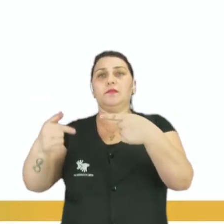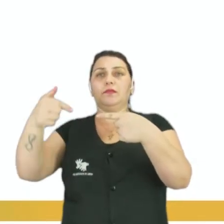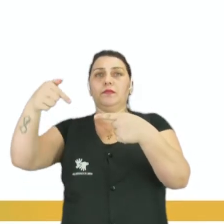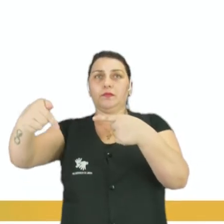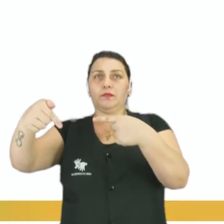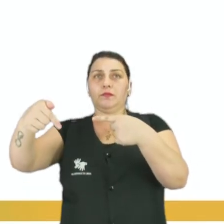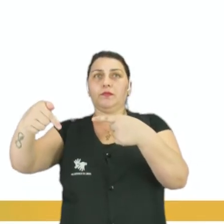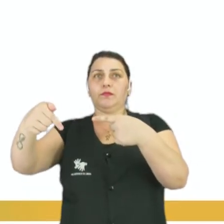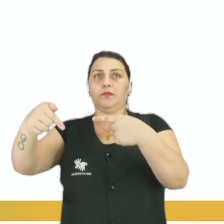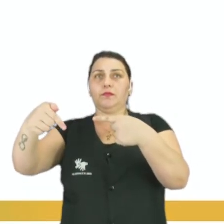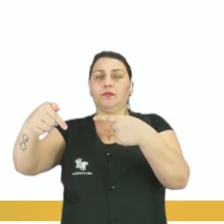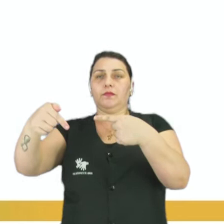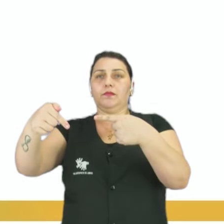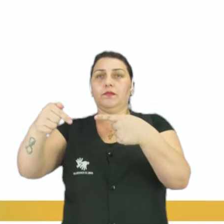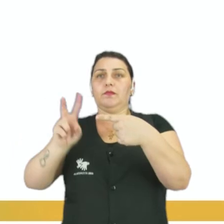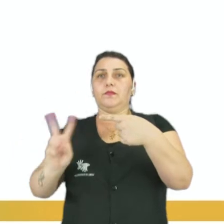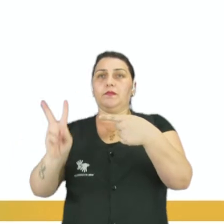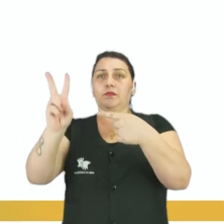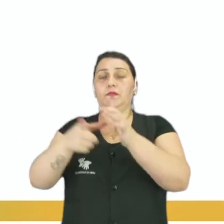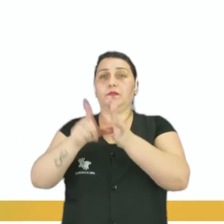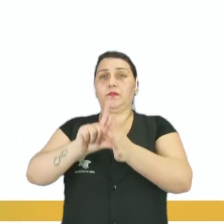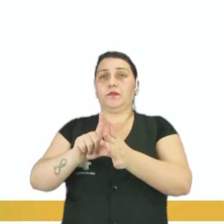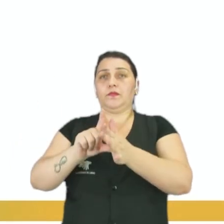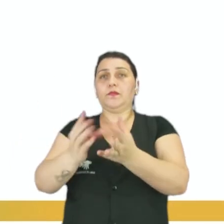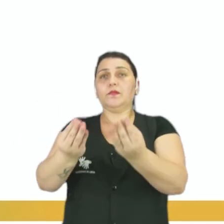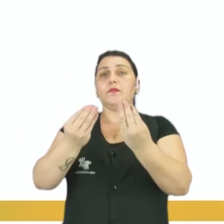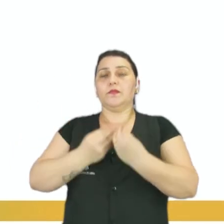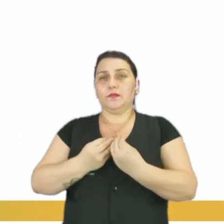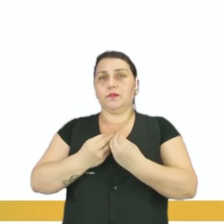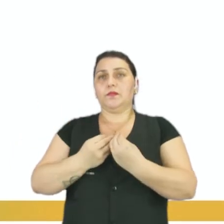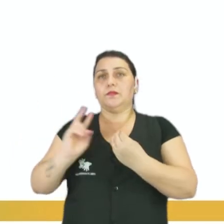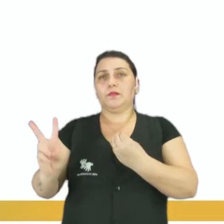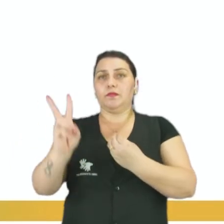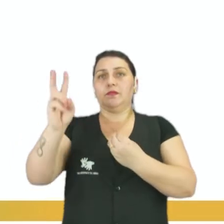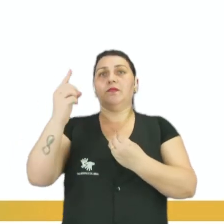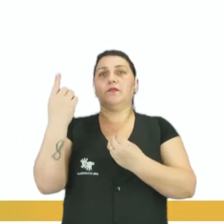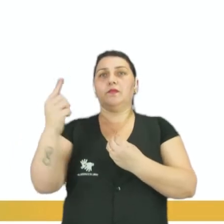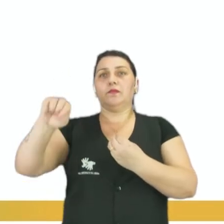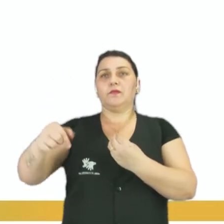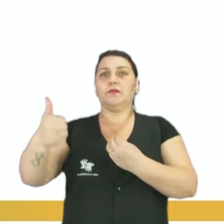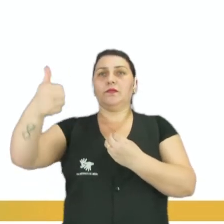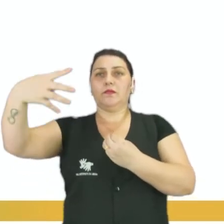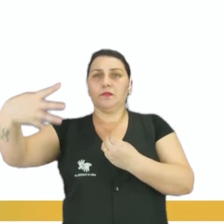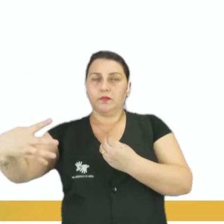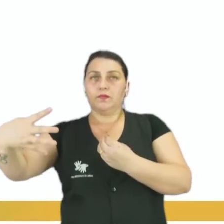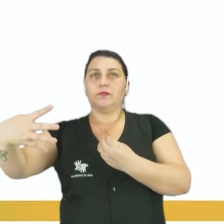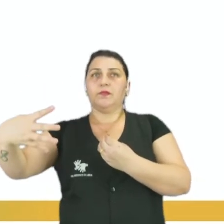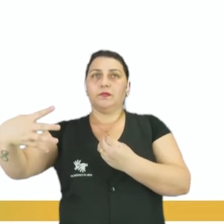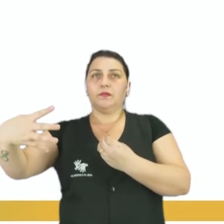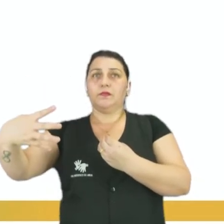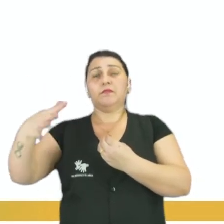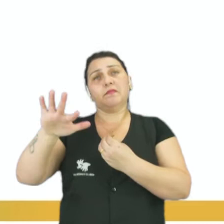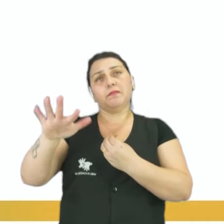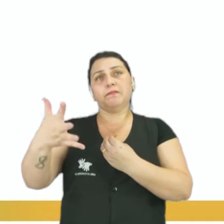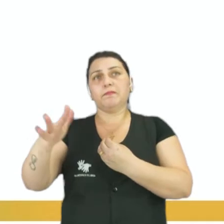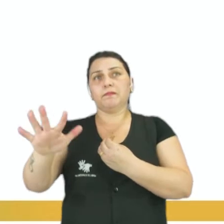0,7 que é o valor anterior ela não estará um valor de 1,14